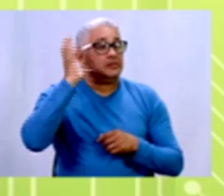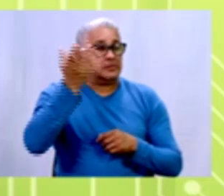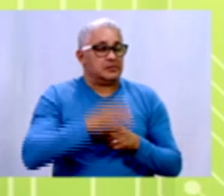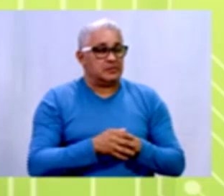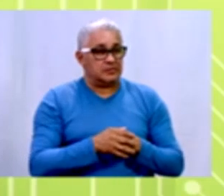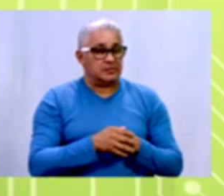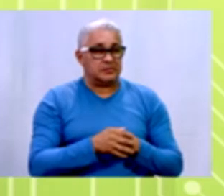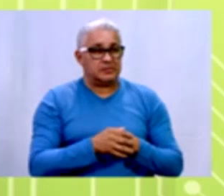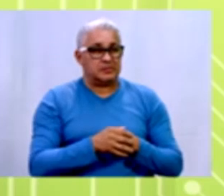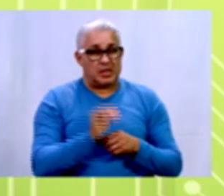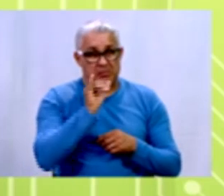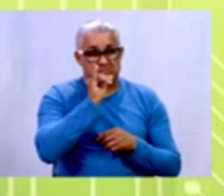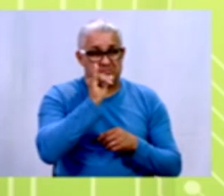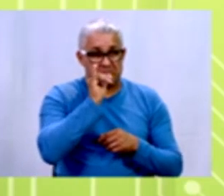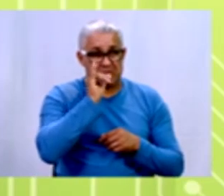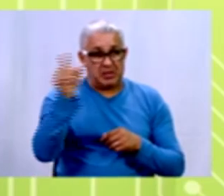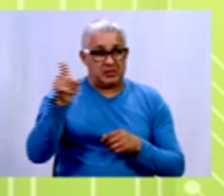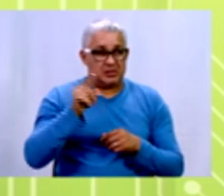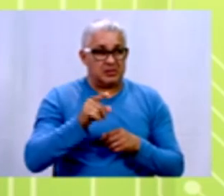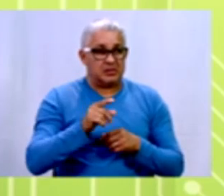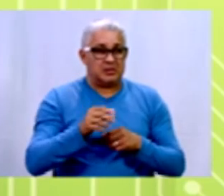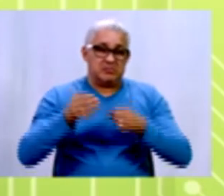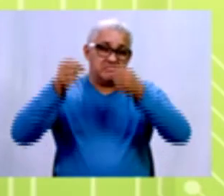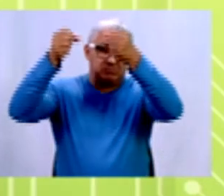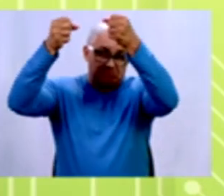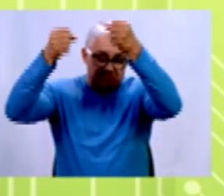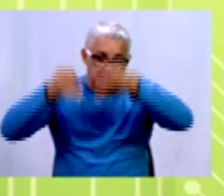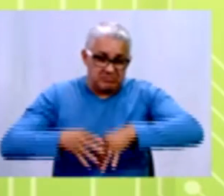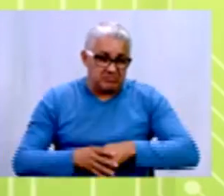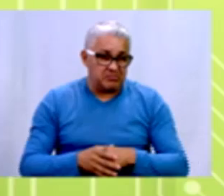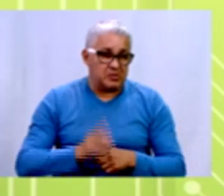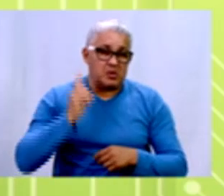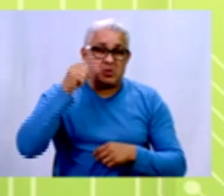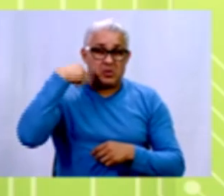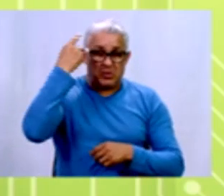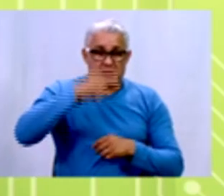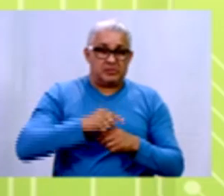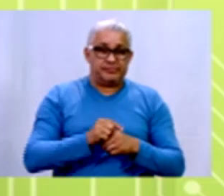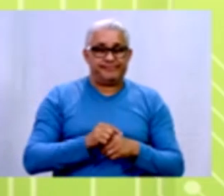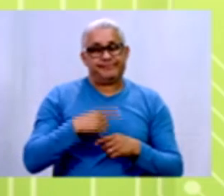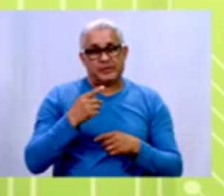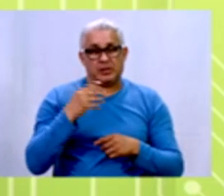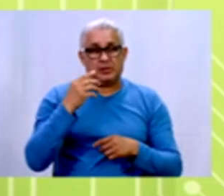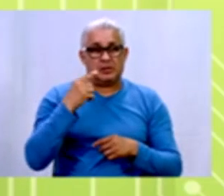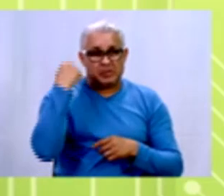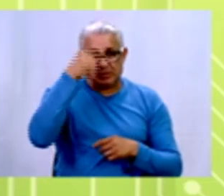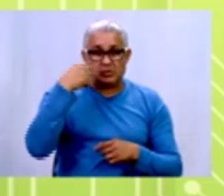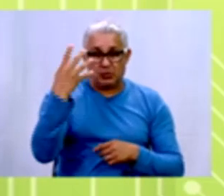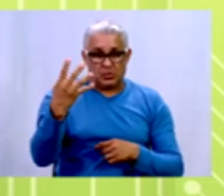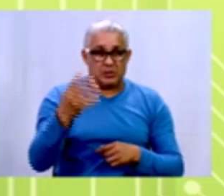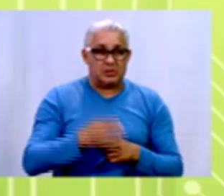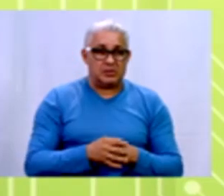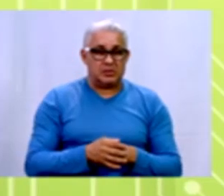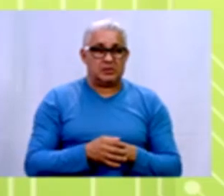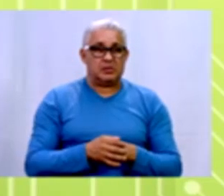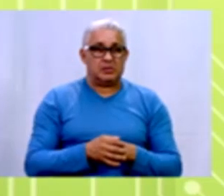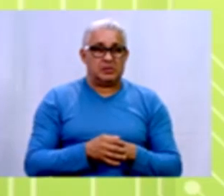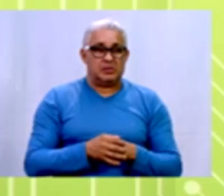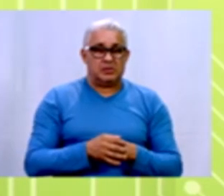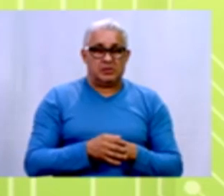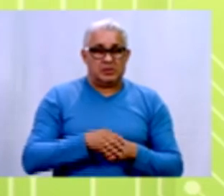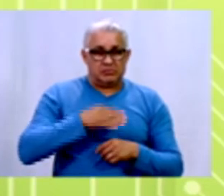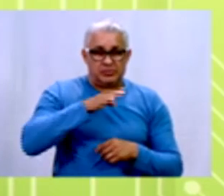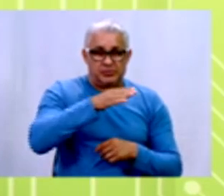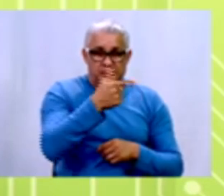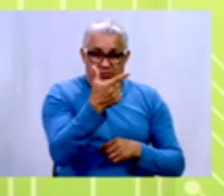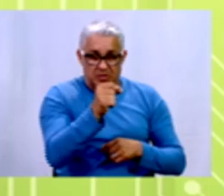for falar para o cliente dele e dizer que, em vez de ele levar 1 hora, levou 4, que em vez de ter rodado 20 km,